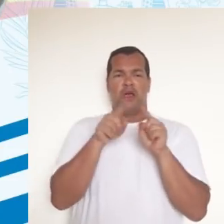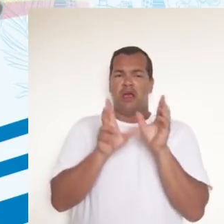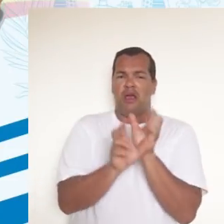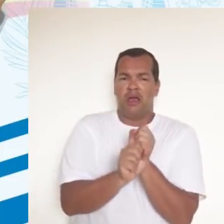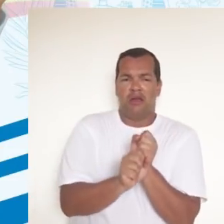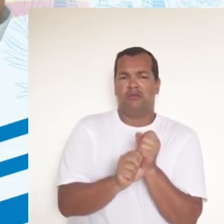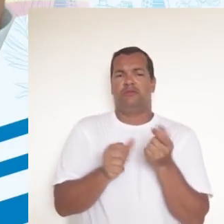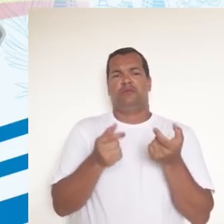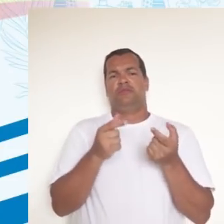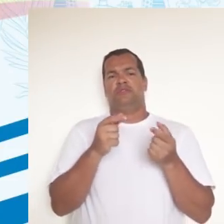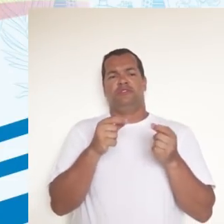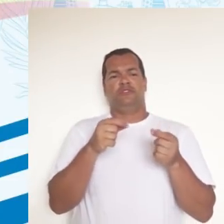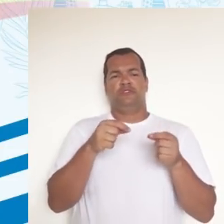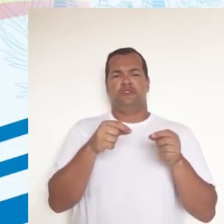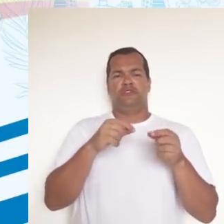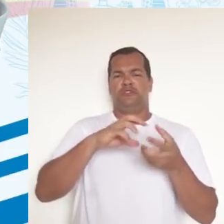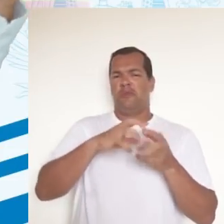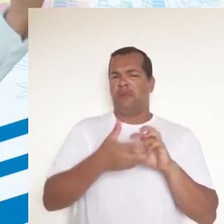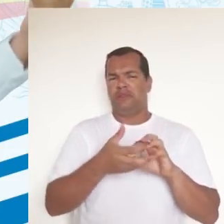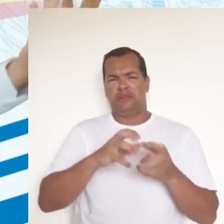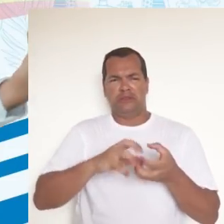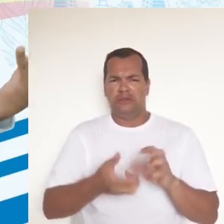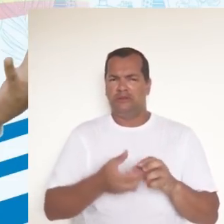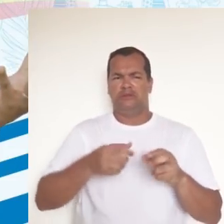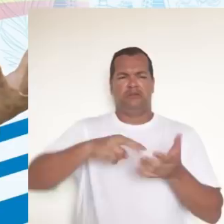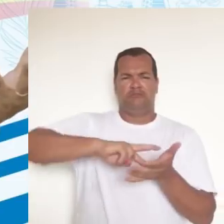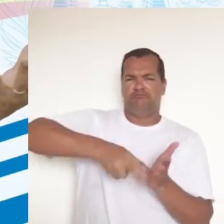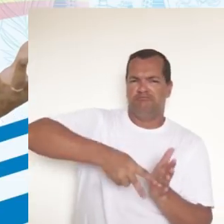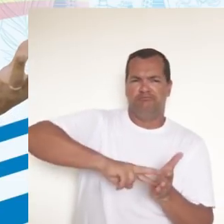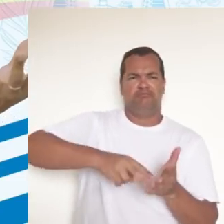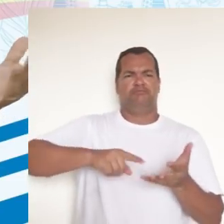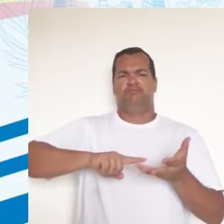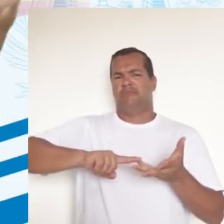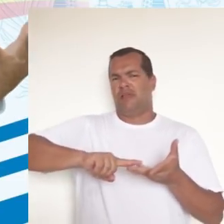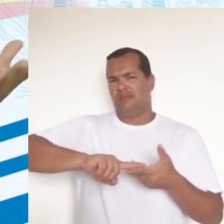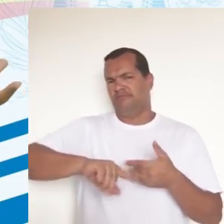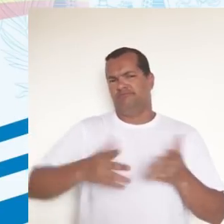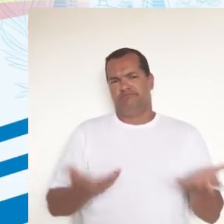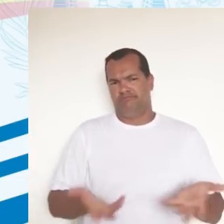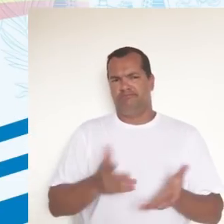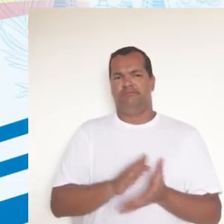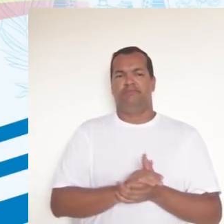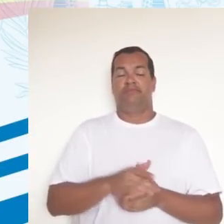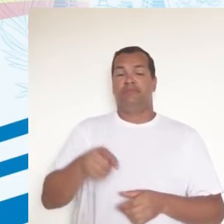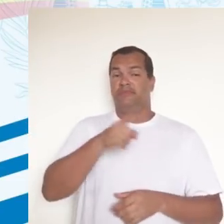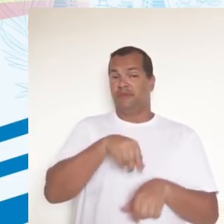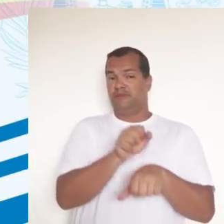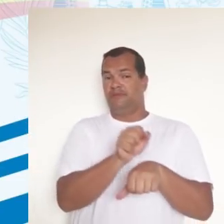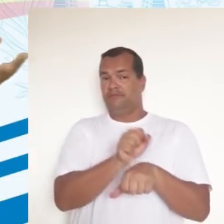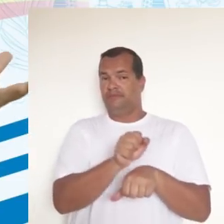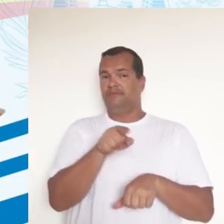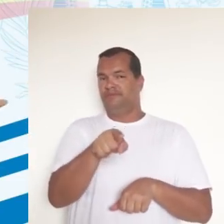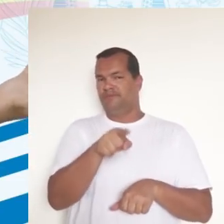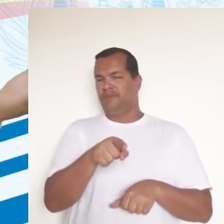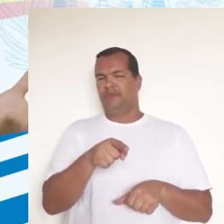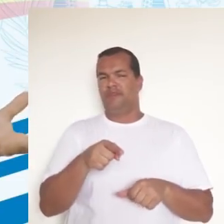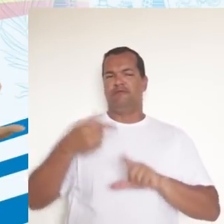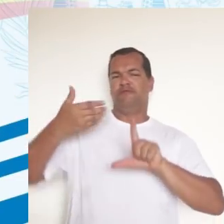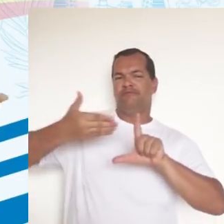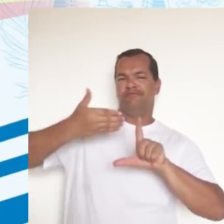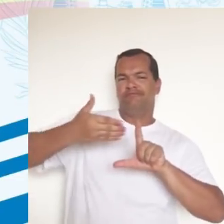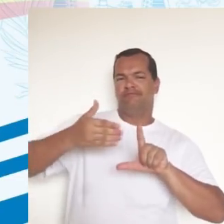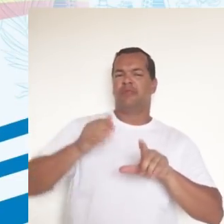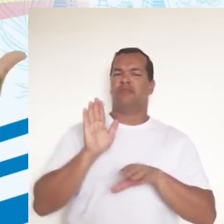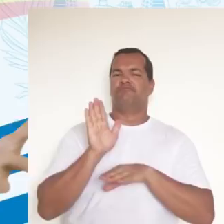pela geometria e por outros eixos temáticos da matemática. Eu espero, nessa pequena